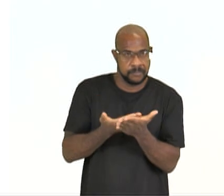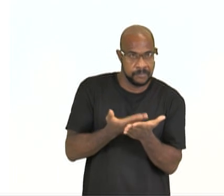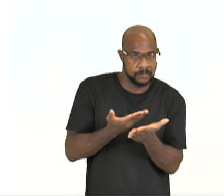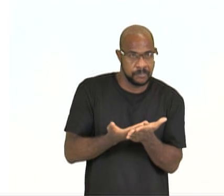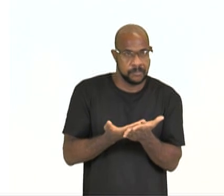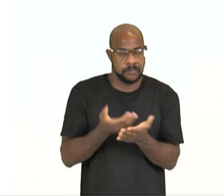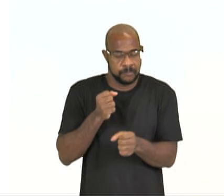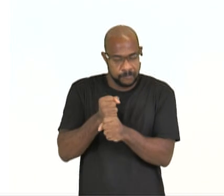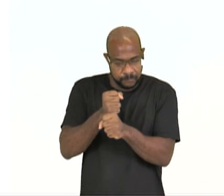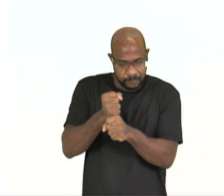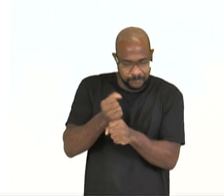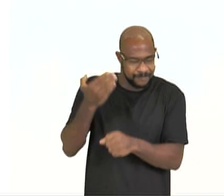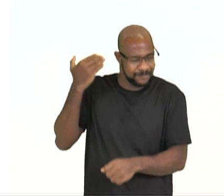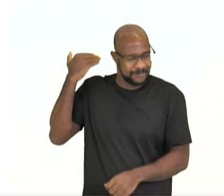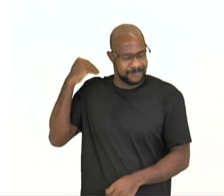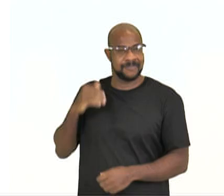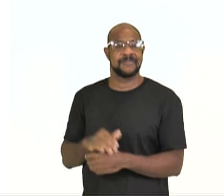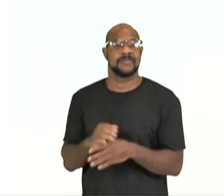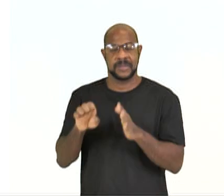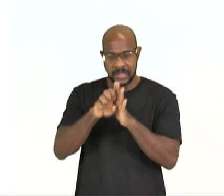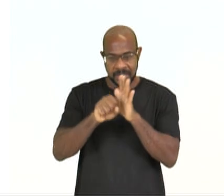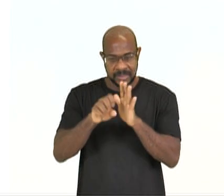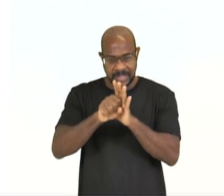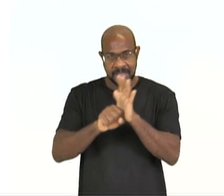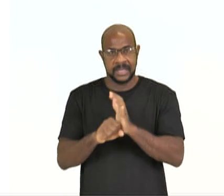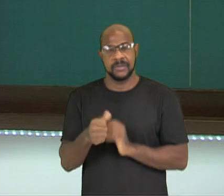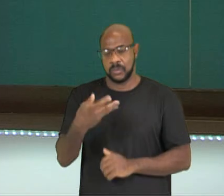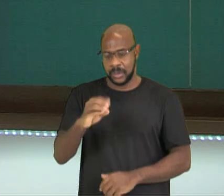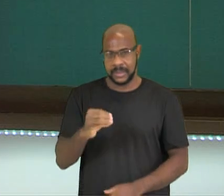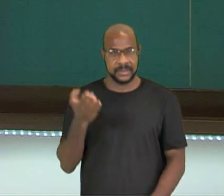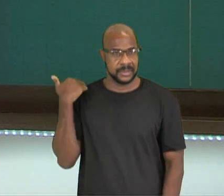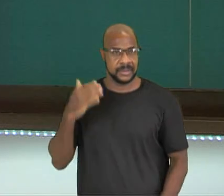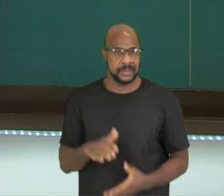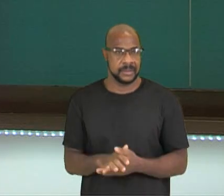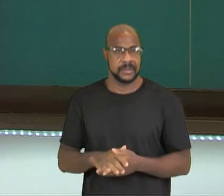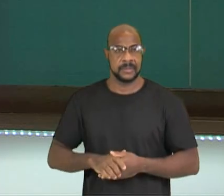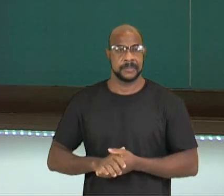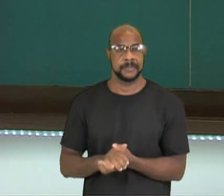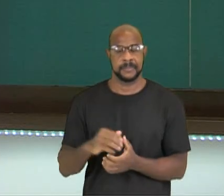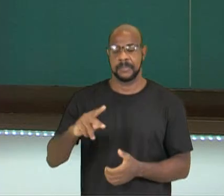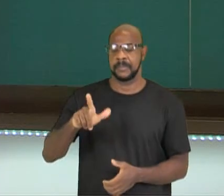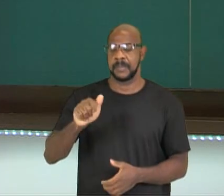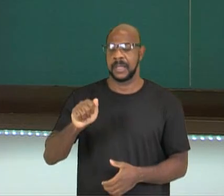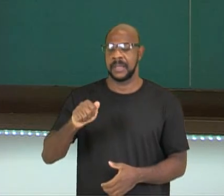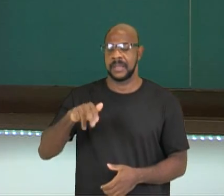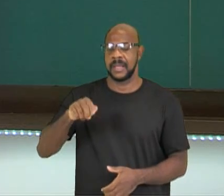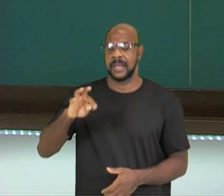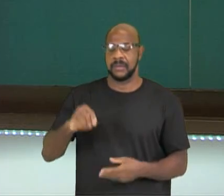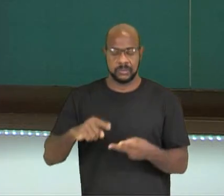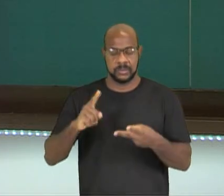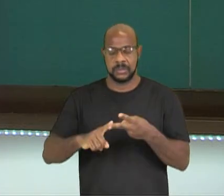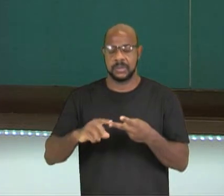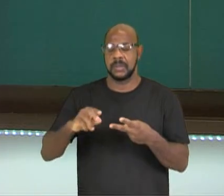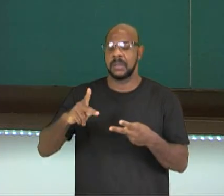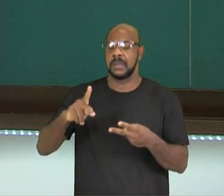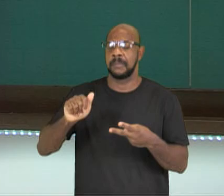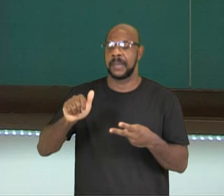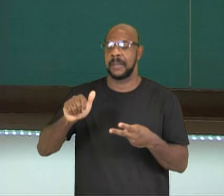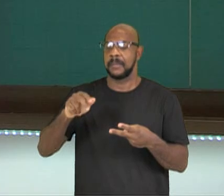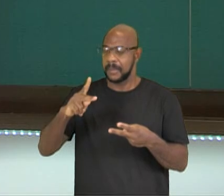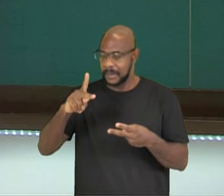e classificou em planaltos e planícies, né? Então, nós vamos ter ali planície amazônica,